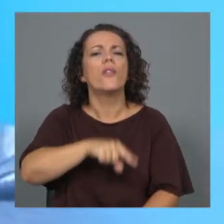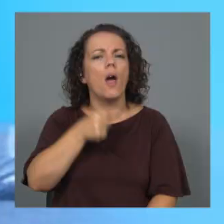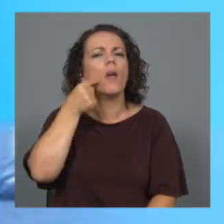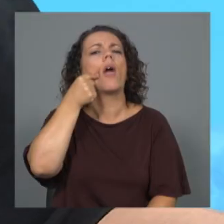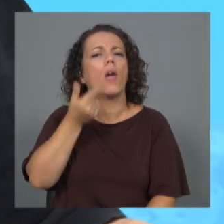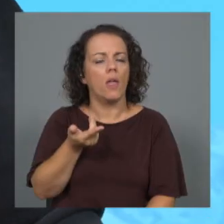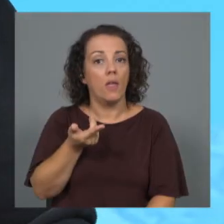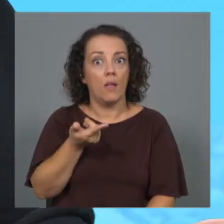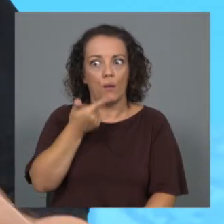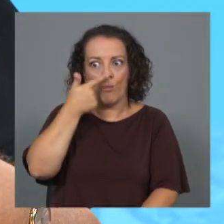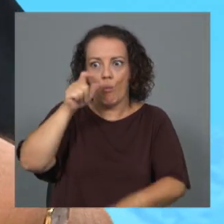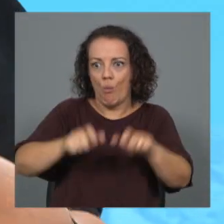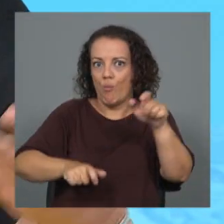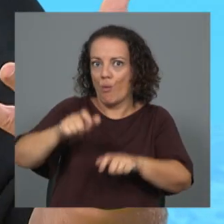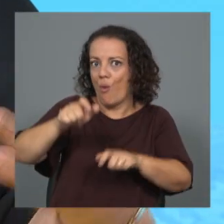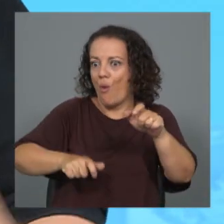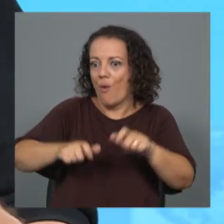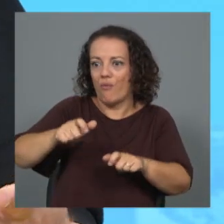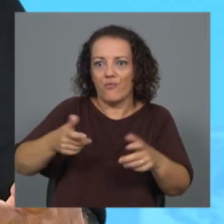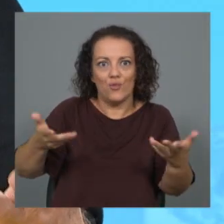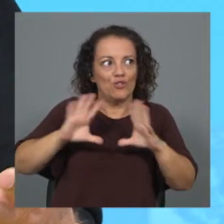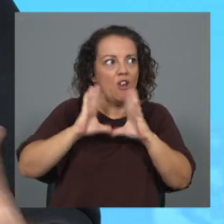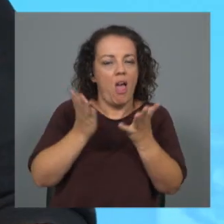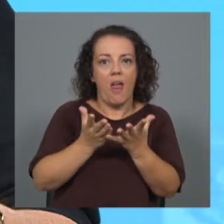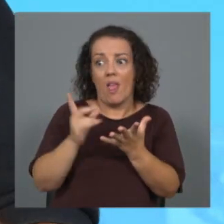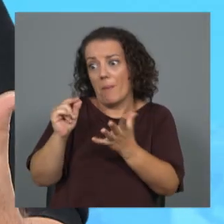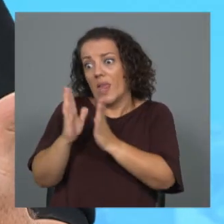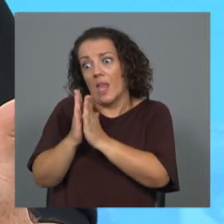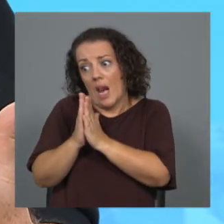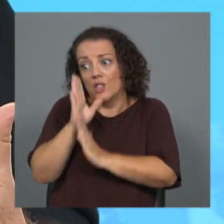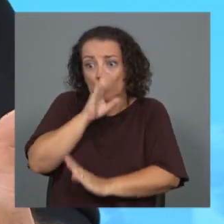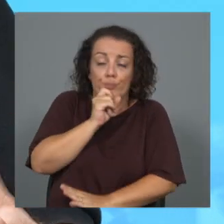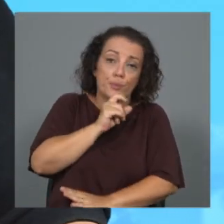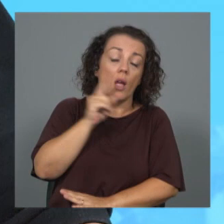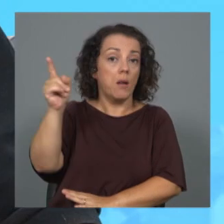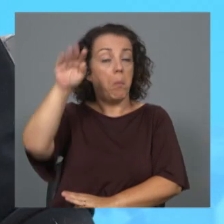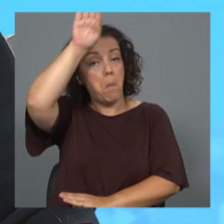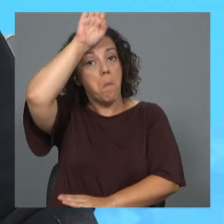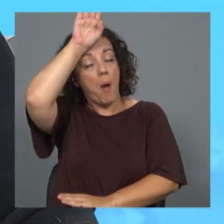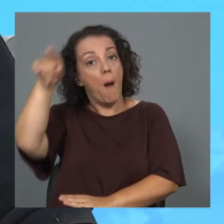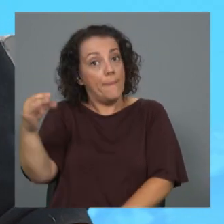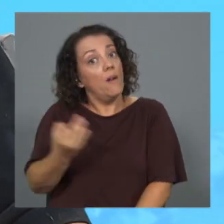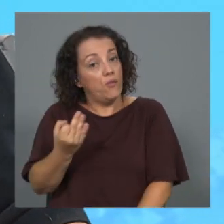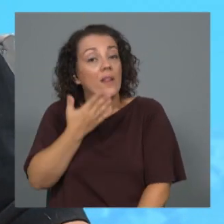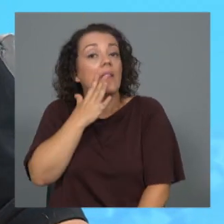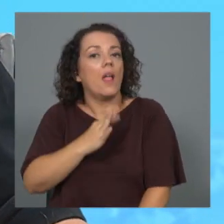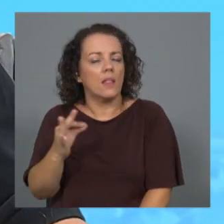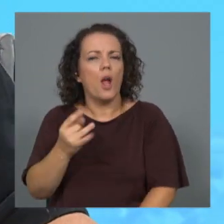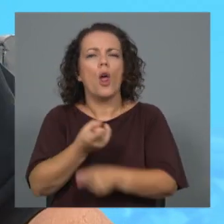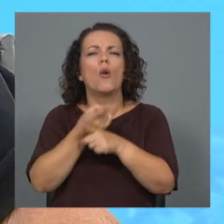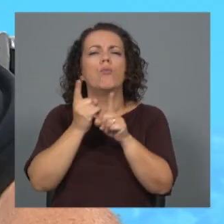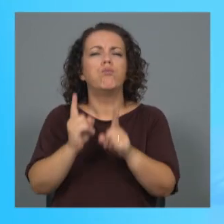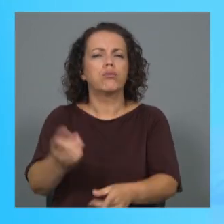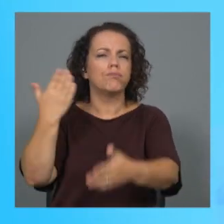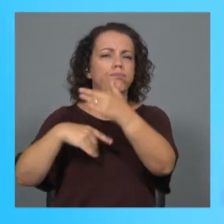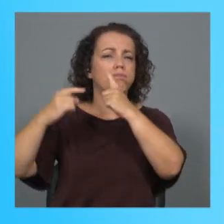O povo em geral. E a Igreja, se puder ajudar, que é o que o Papa Francisco anda a fazer, porque, dizia o Concílio Vaticano II,